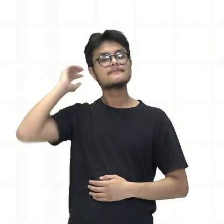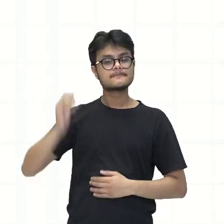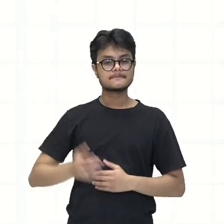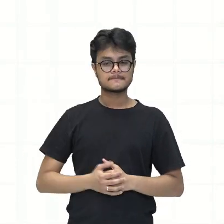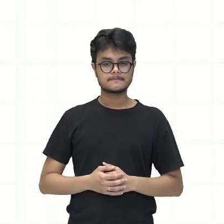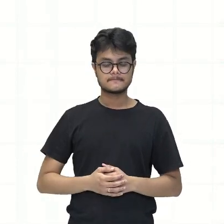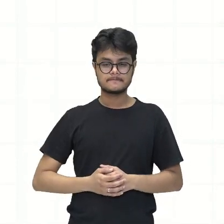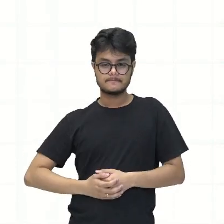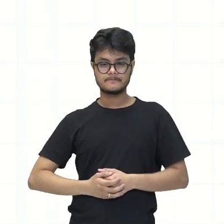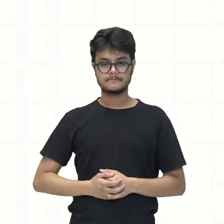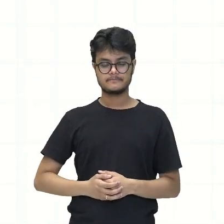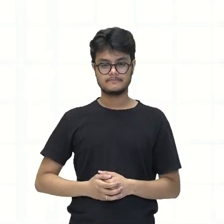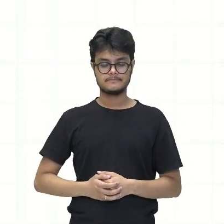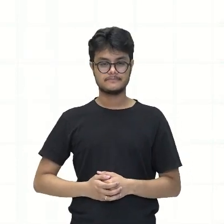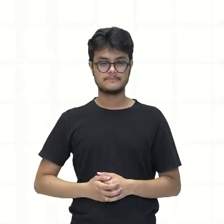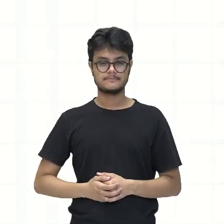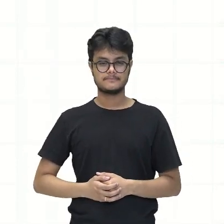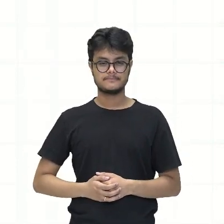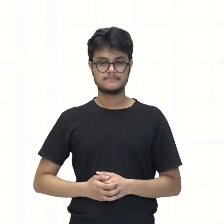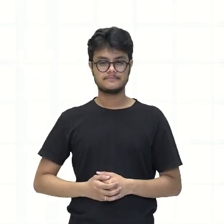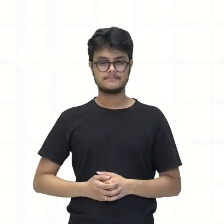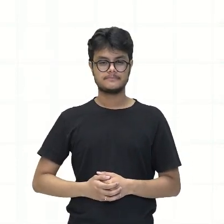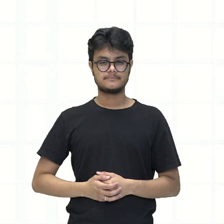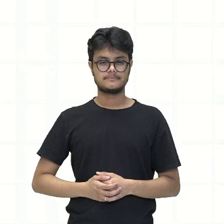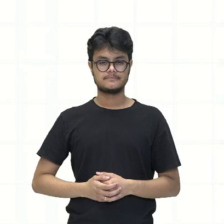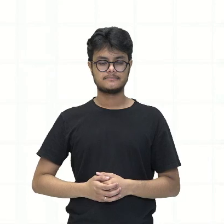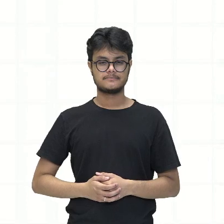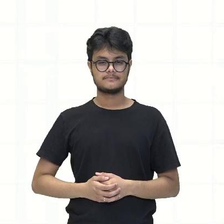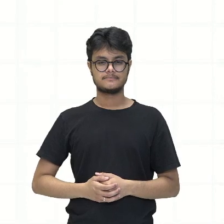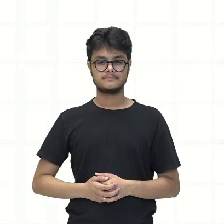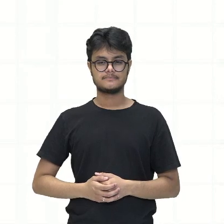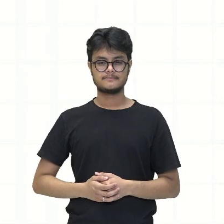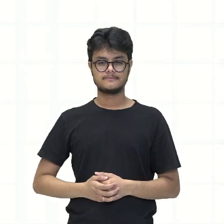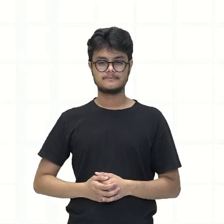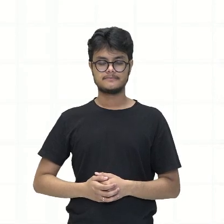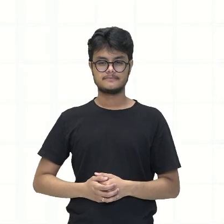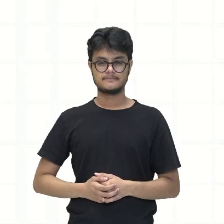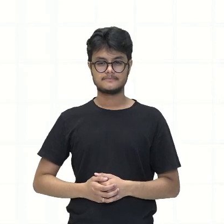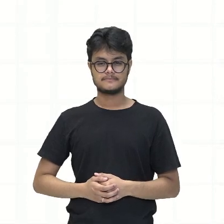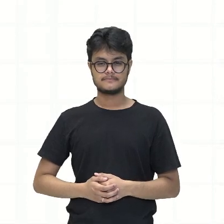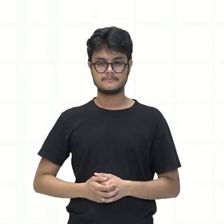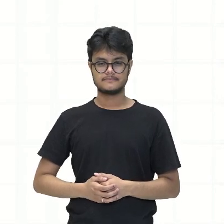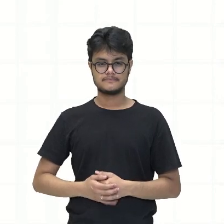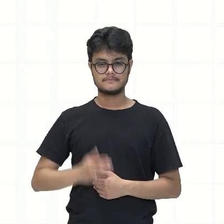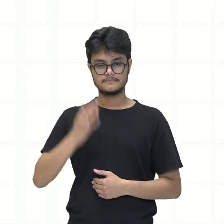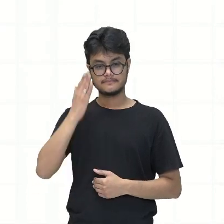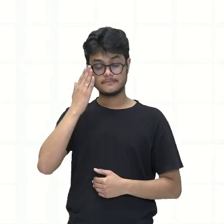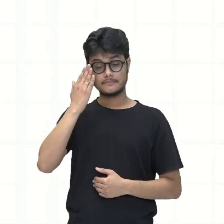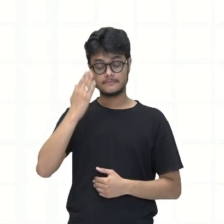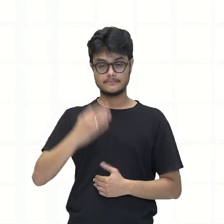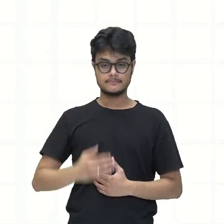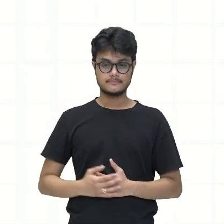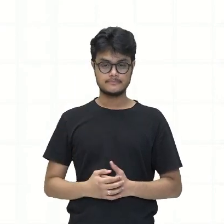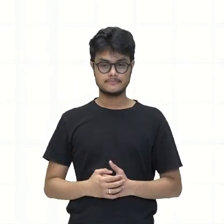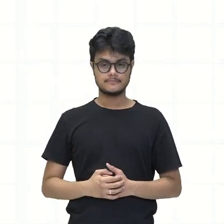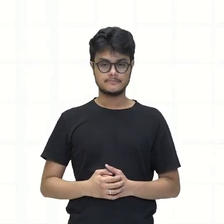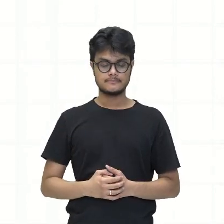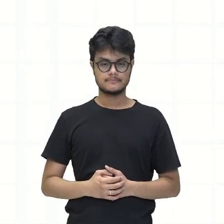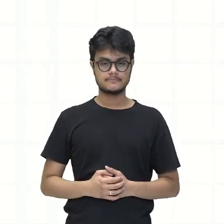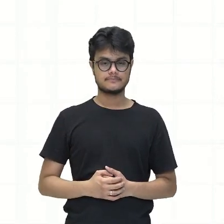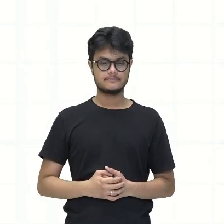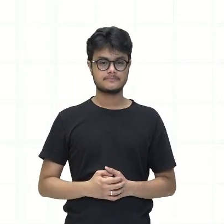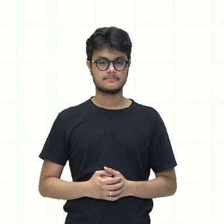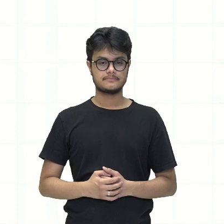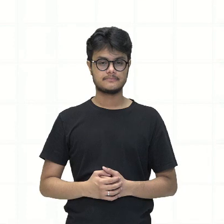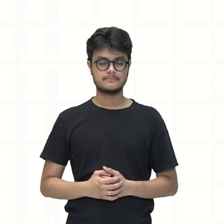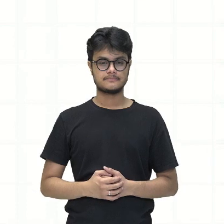e formam ácido sulfúrico e ácido nítrico, que caem em forma de ácido, né?